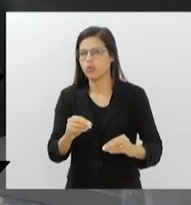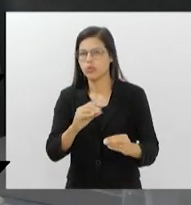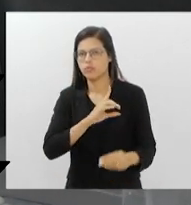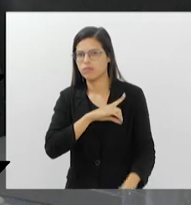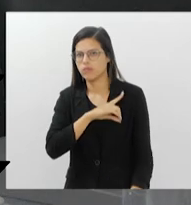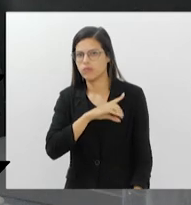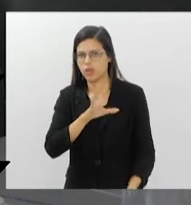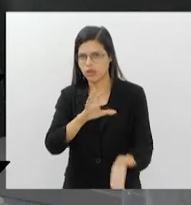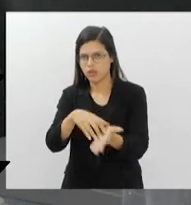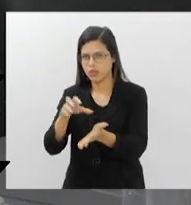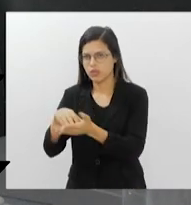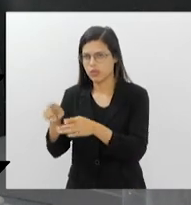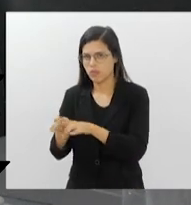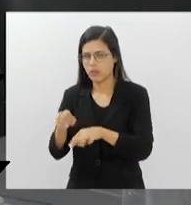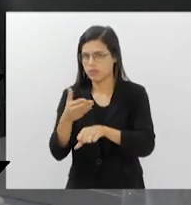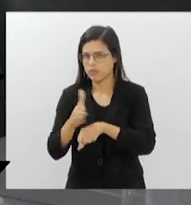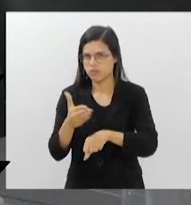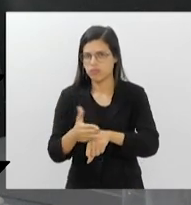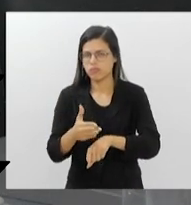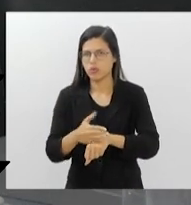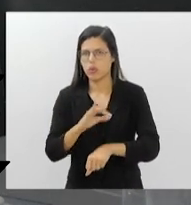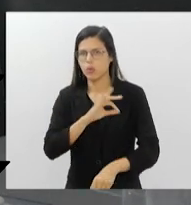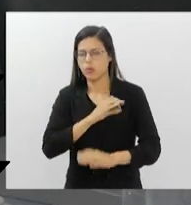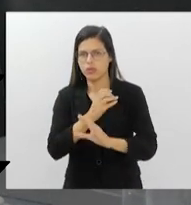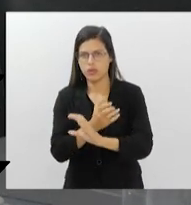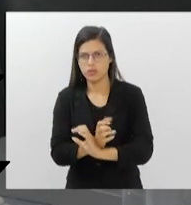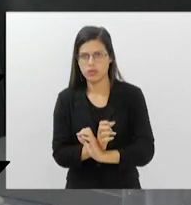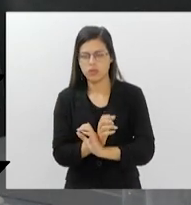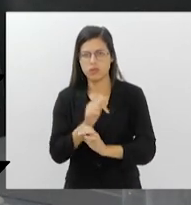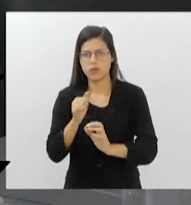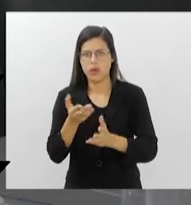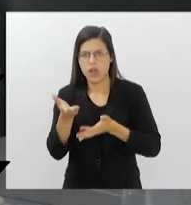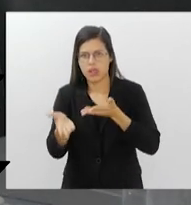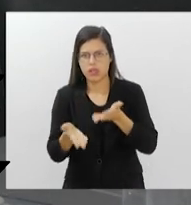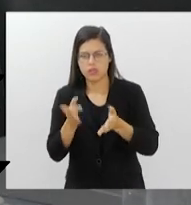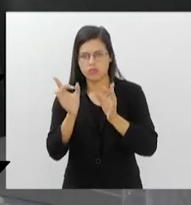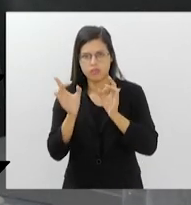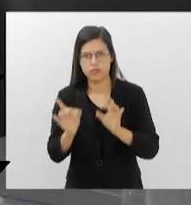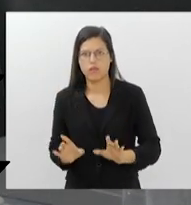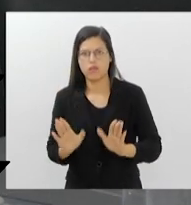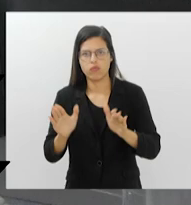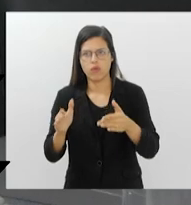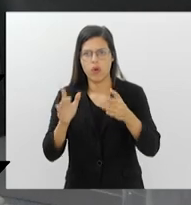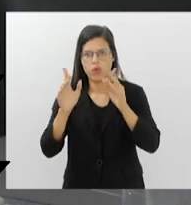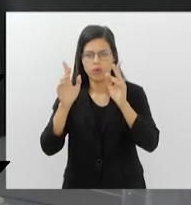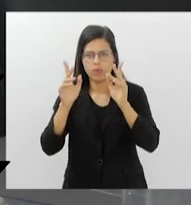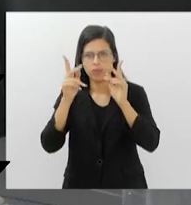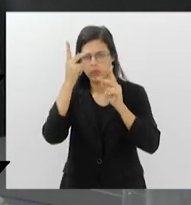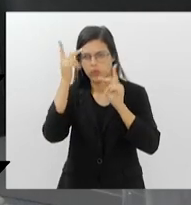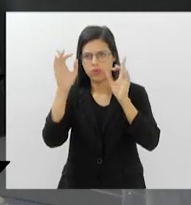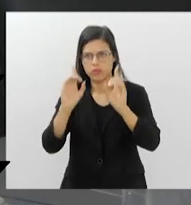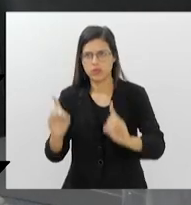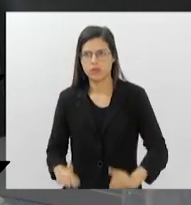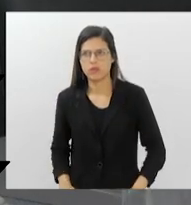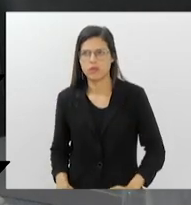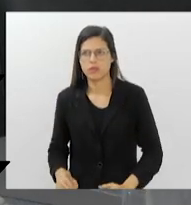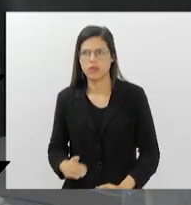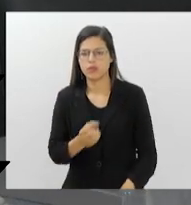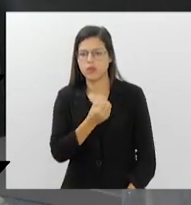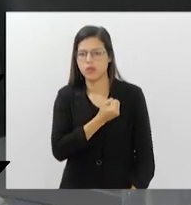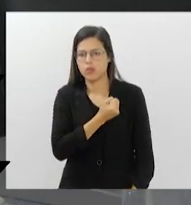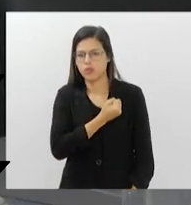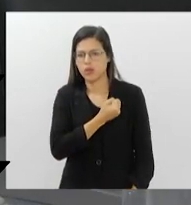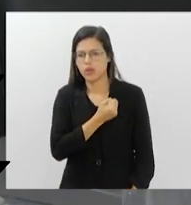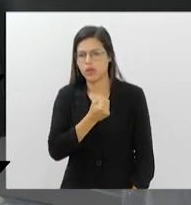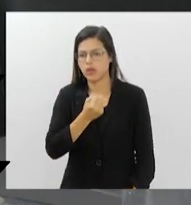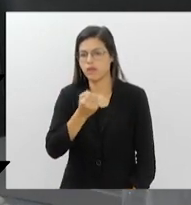bem como para o treinamento dos policiais civis para o atendimento especial voltado aos pcds nos termos da lei federal número 10.98 de